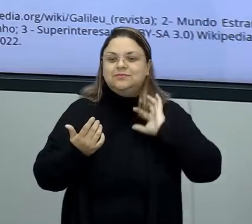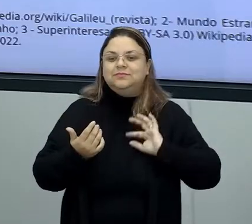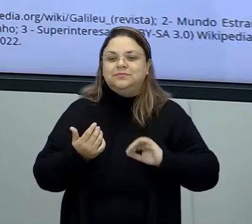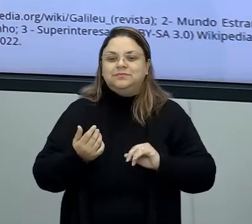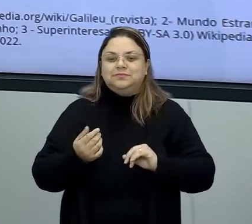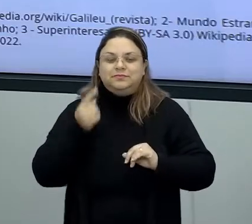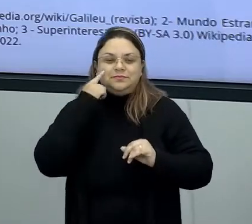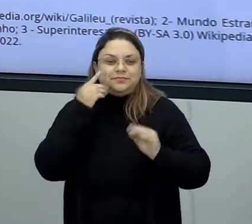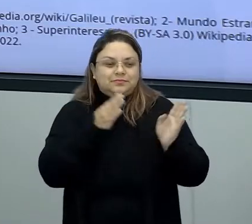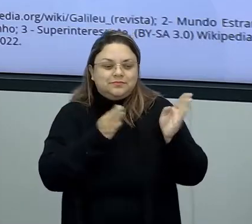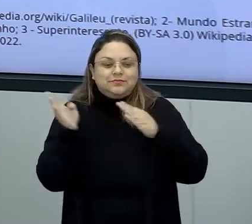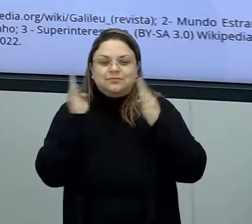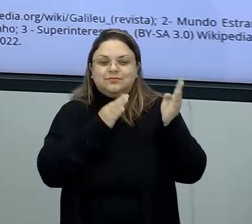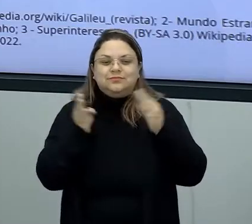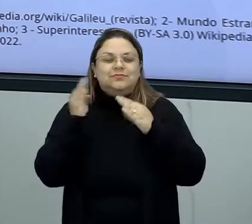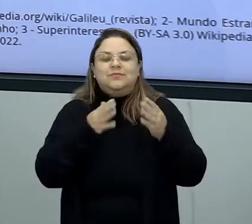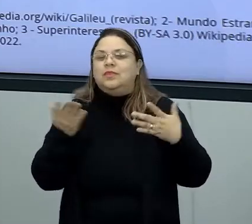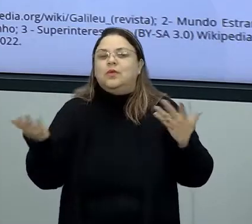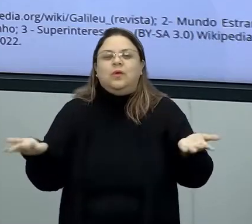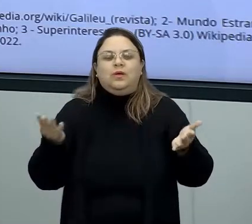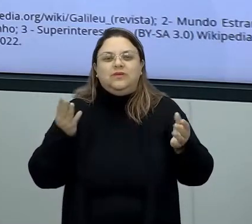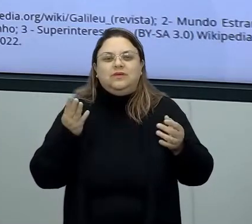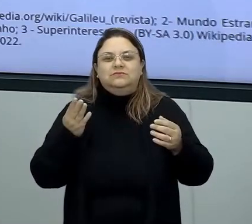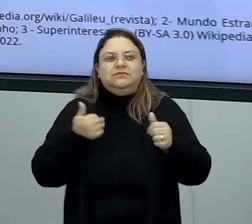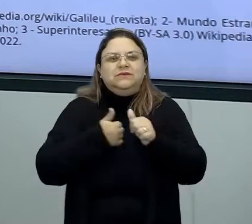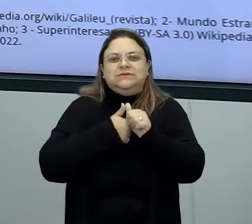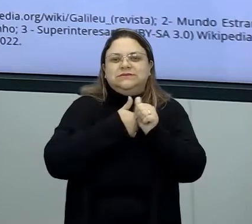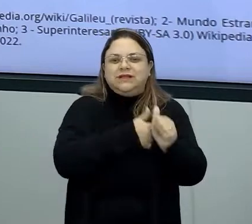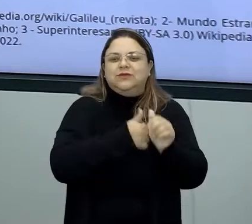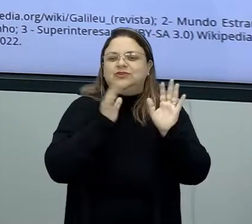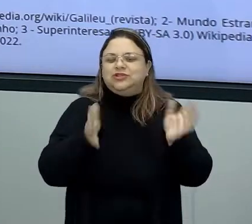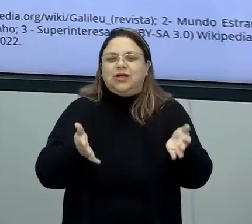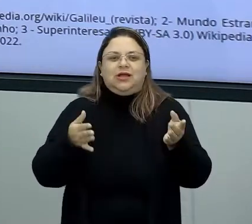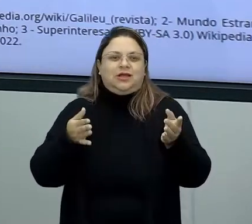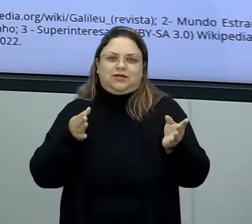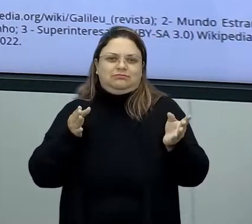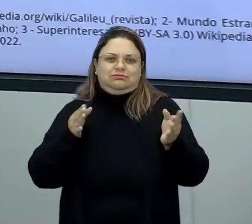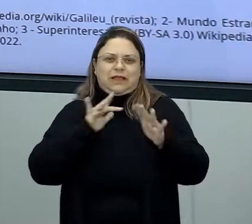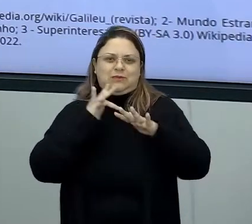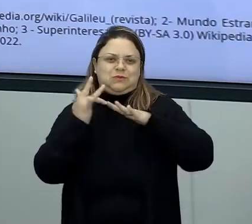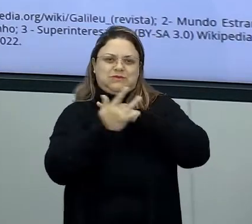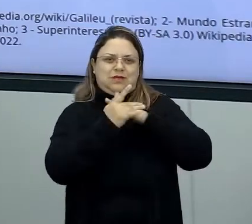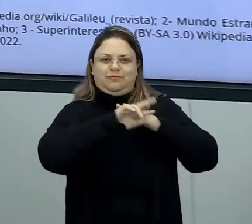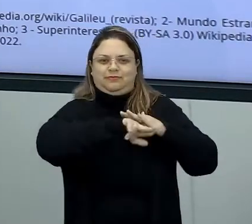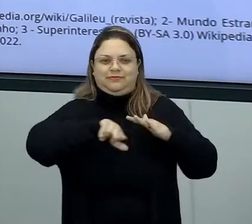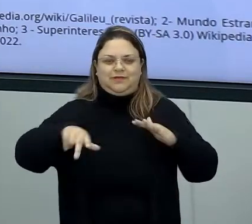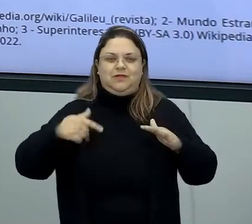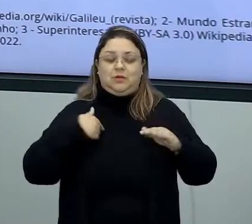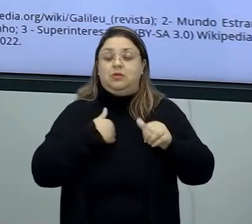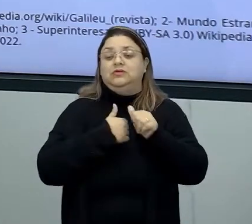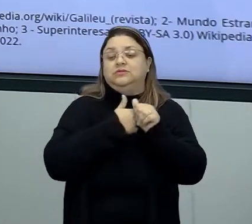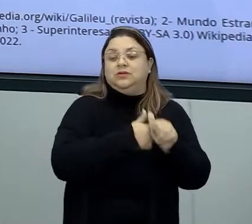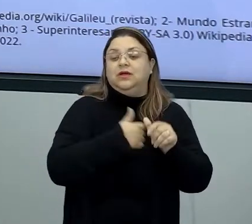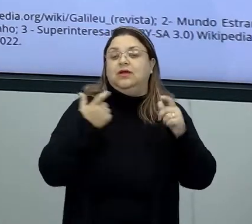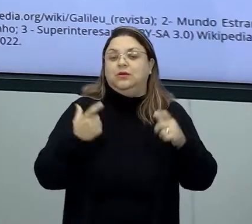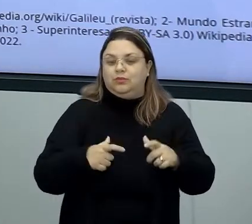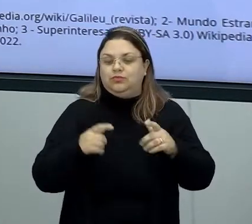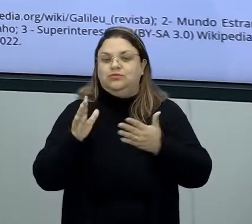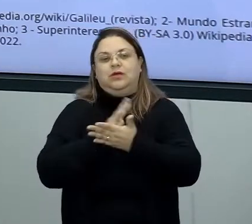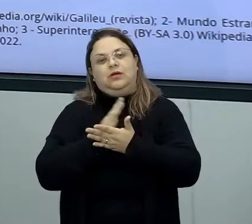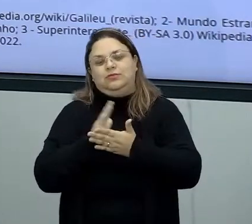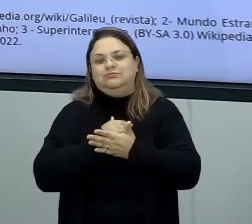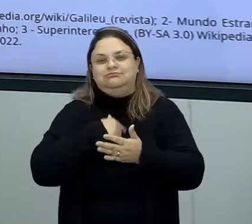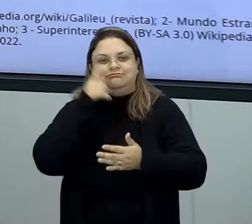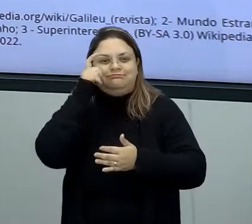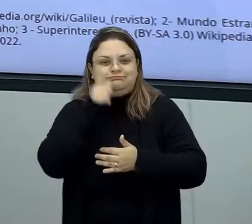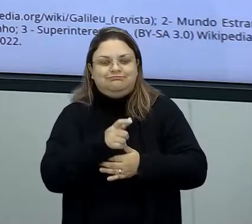ficou vendo quais canais a gente seguia nas redes sociais. Eu fui mostrando para eles que eu ia seguindo canais que me interessavam para estar